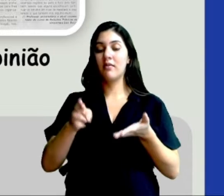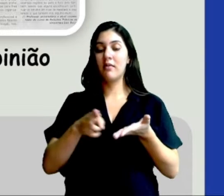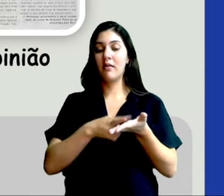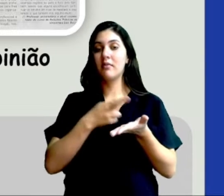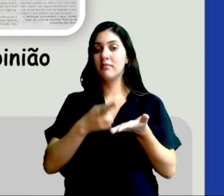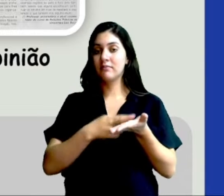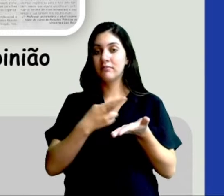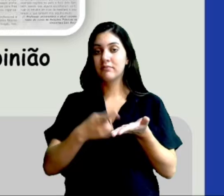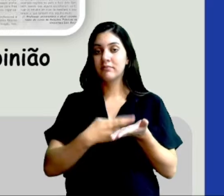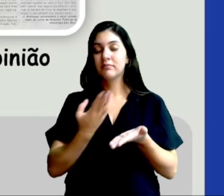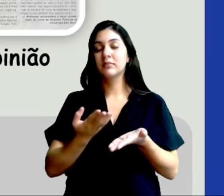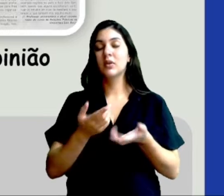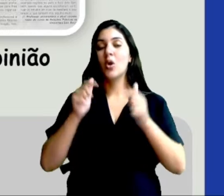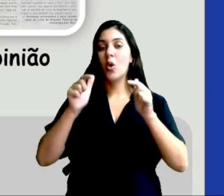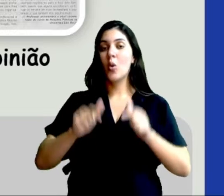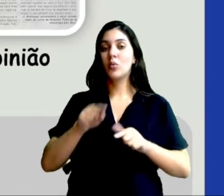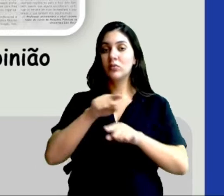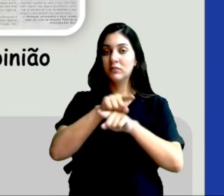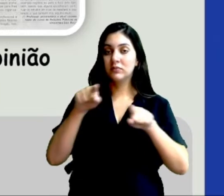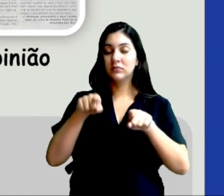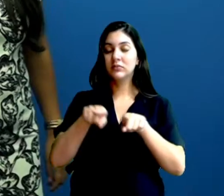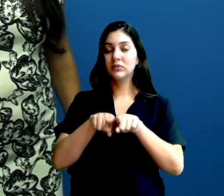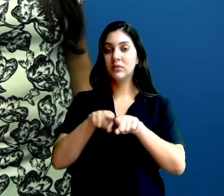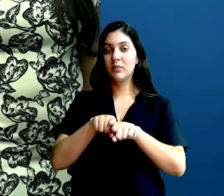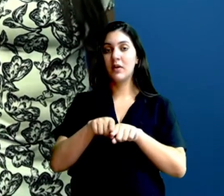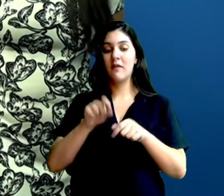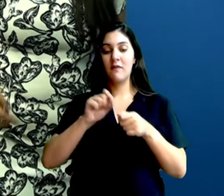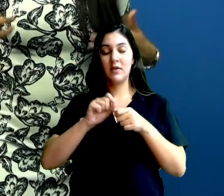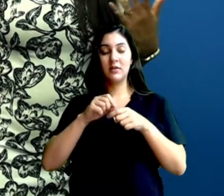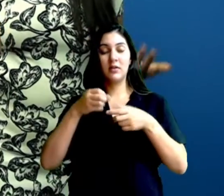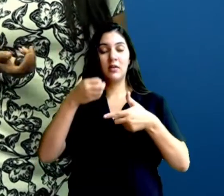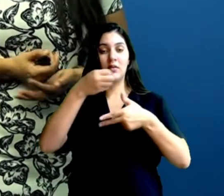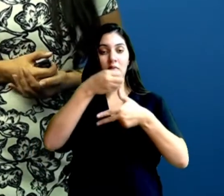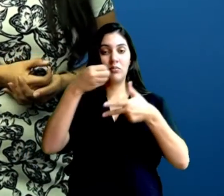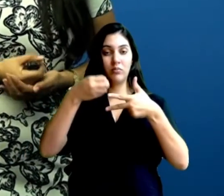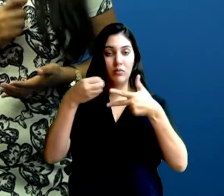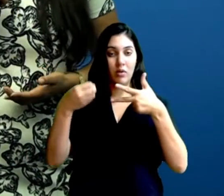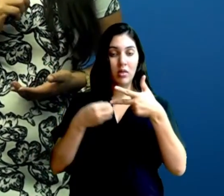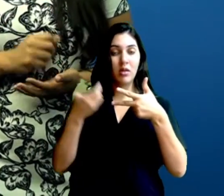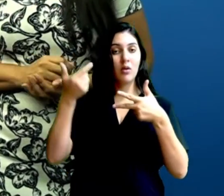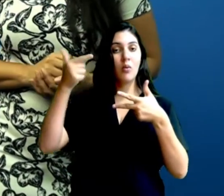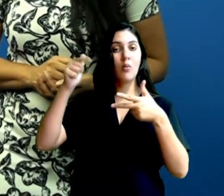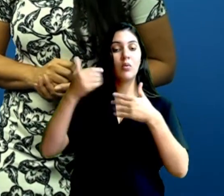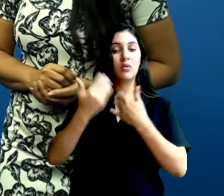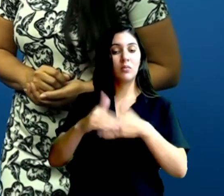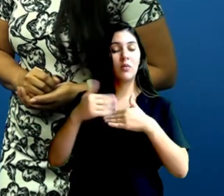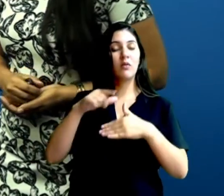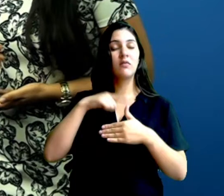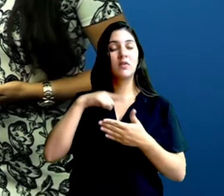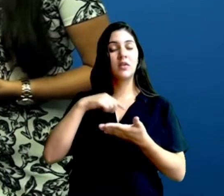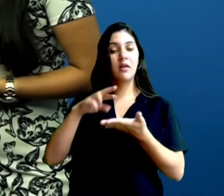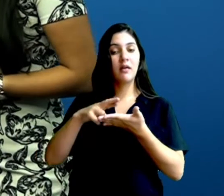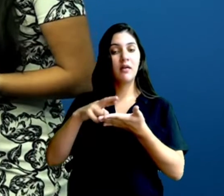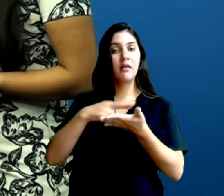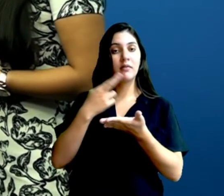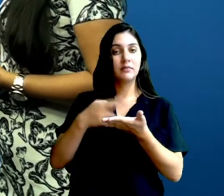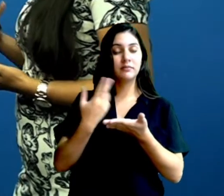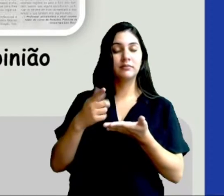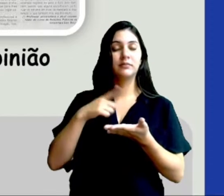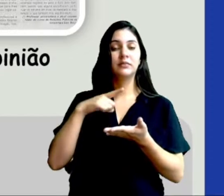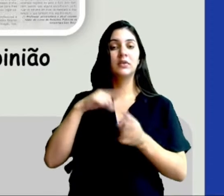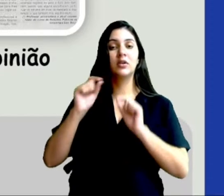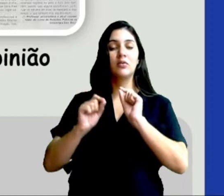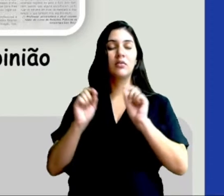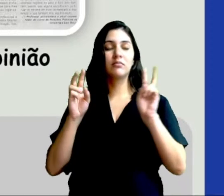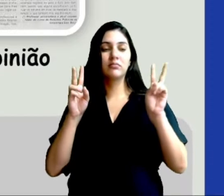redação, onde vocês também aí vão fazer o Enem, Outras provas onde vai ter a redação. Então temos lá